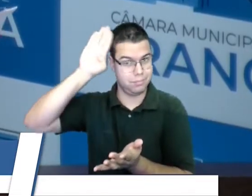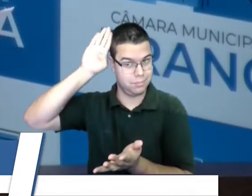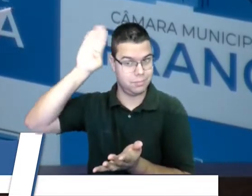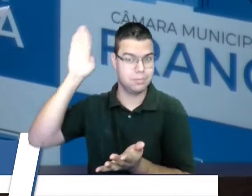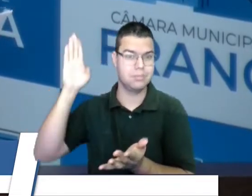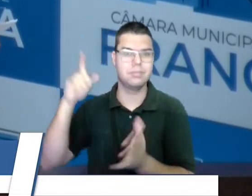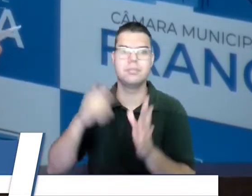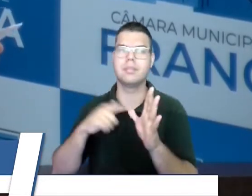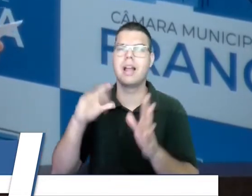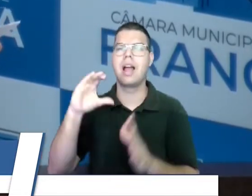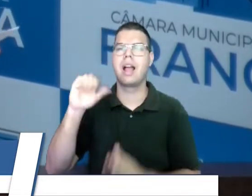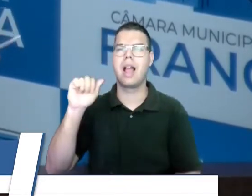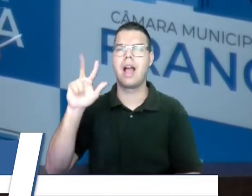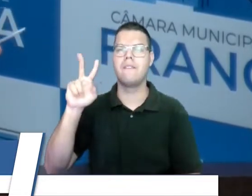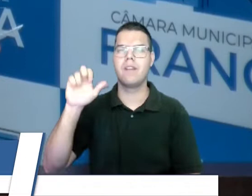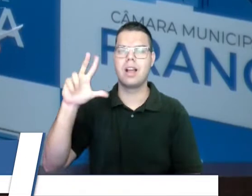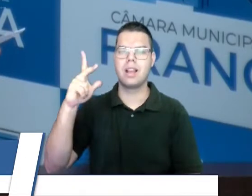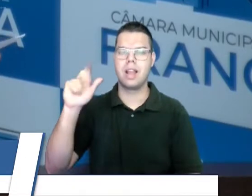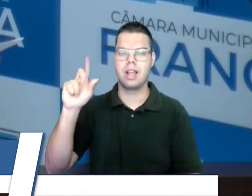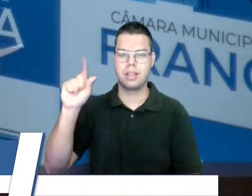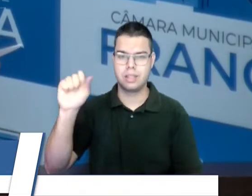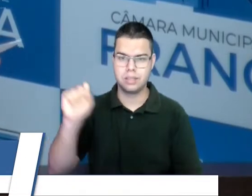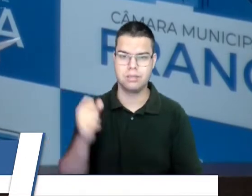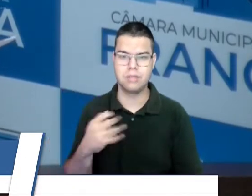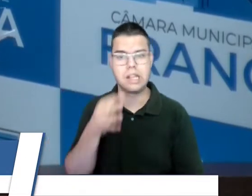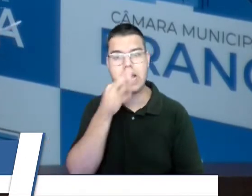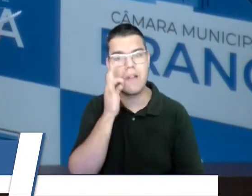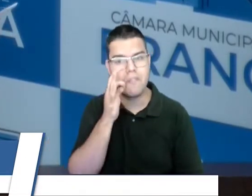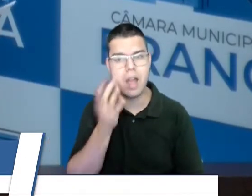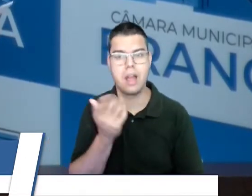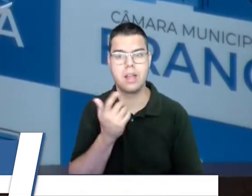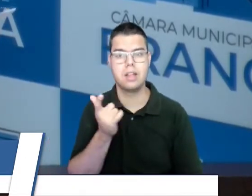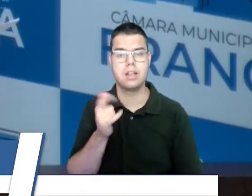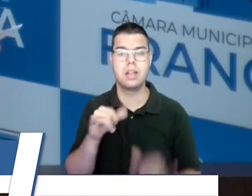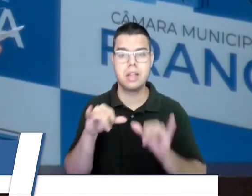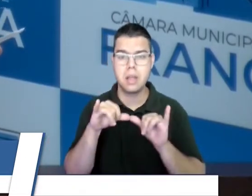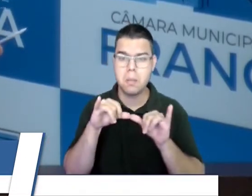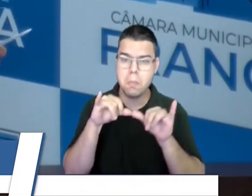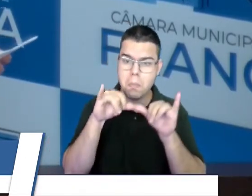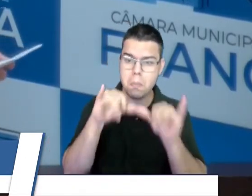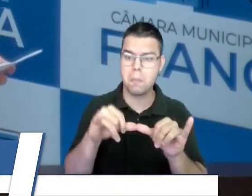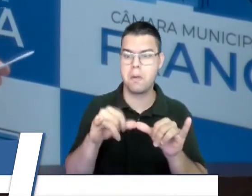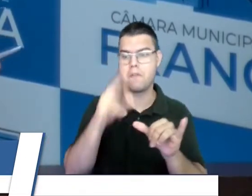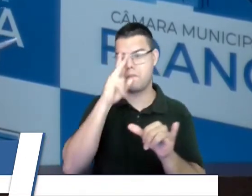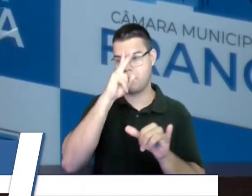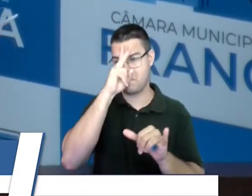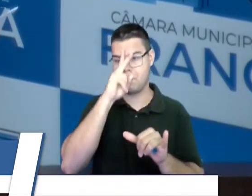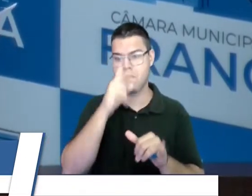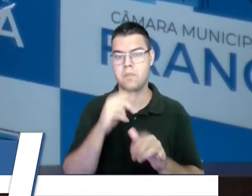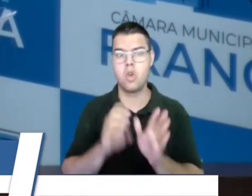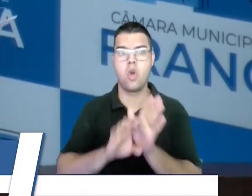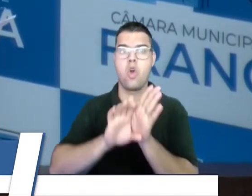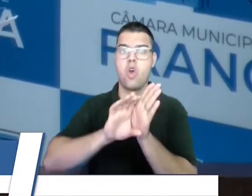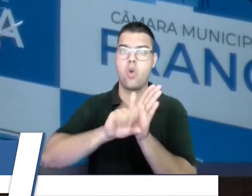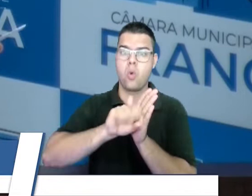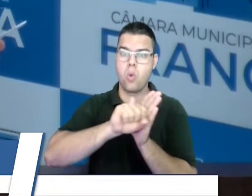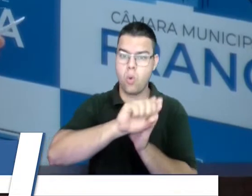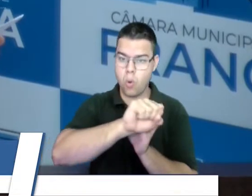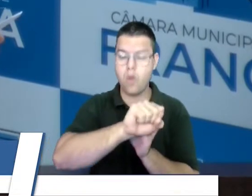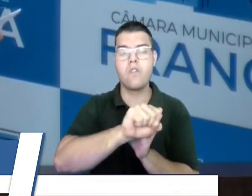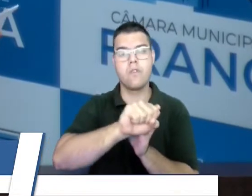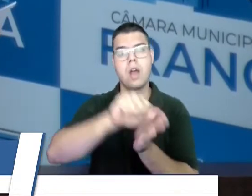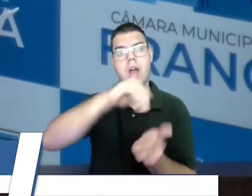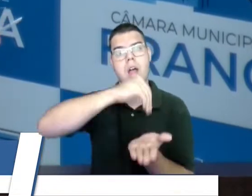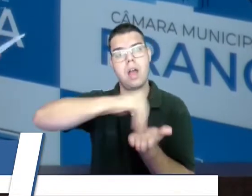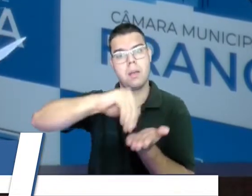cavalhadas. Grandes empresas, redes de hipermercados sediadas na cidade, Google vai abrir escritório na cidade, Mercado Livre